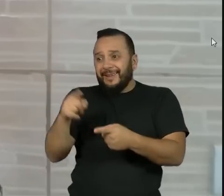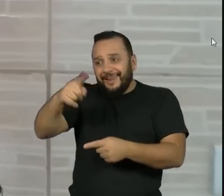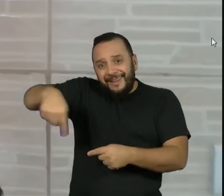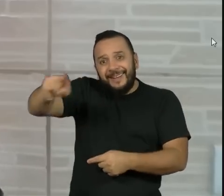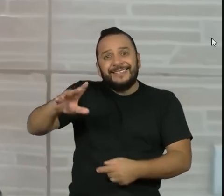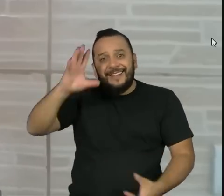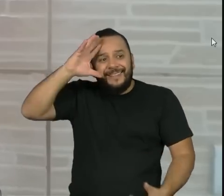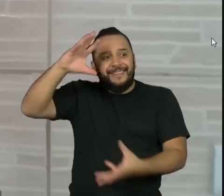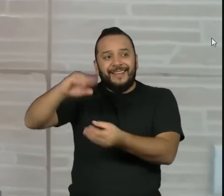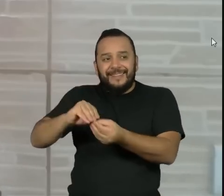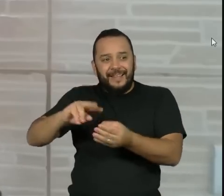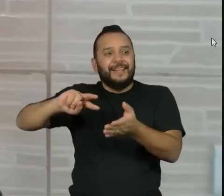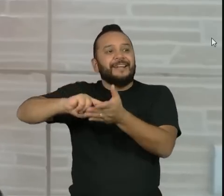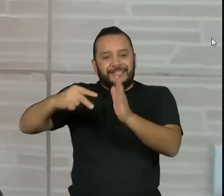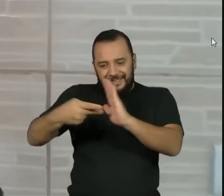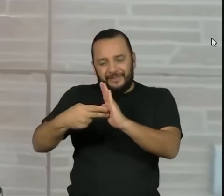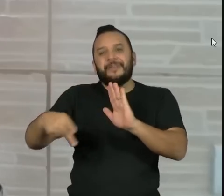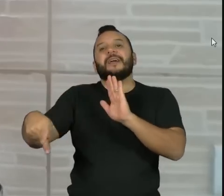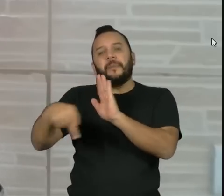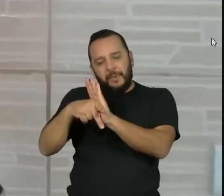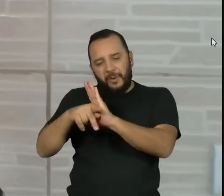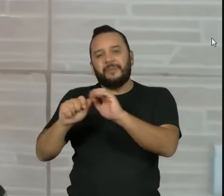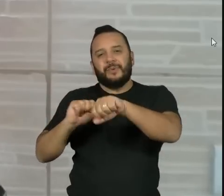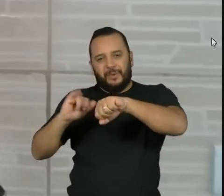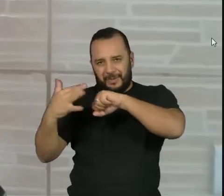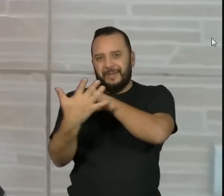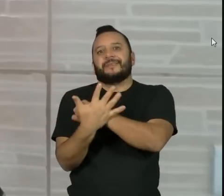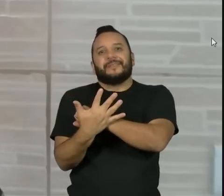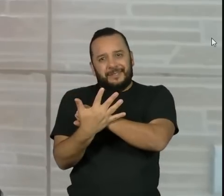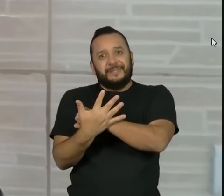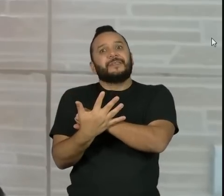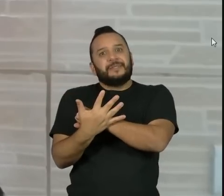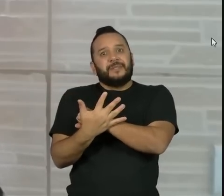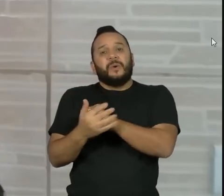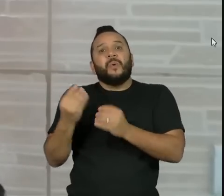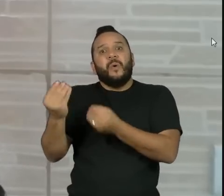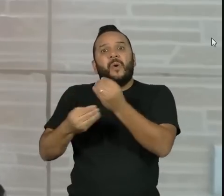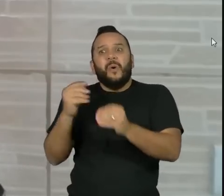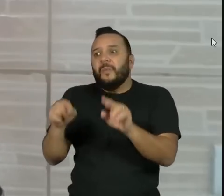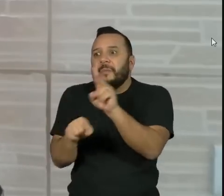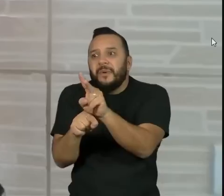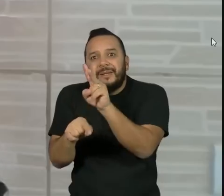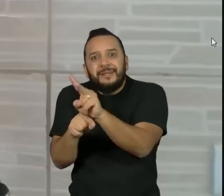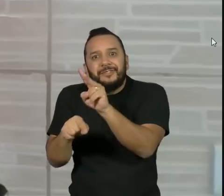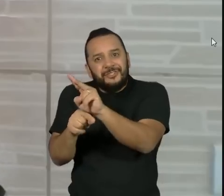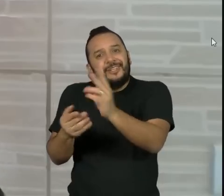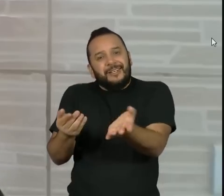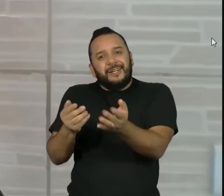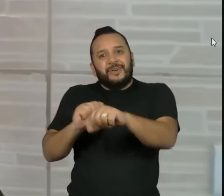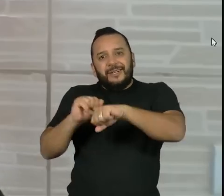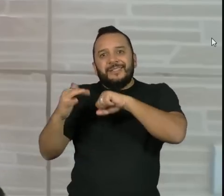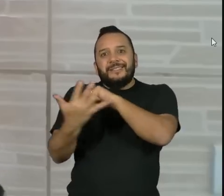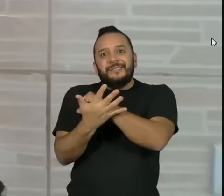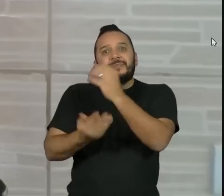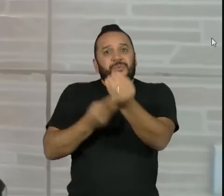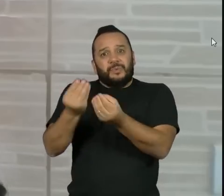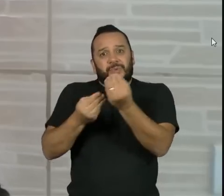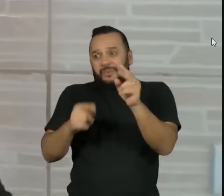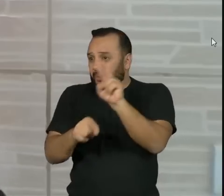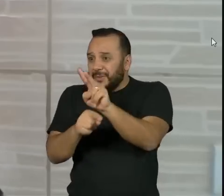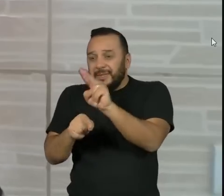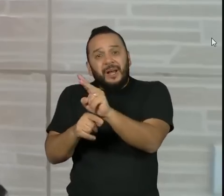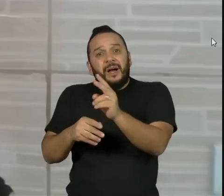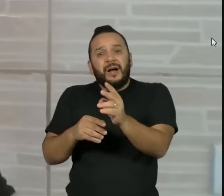que significa a pandemia, né? O que é fazer o resguardo, o que é fazer o cuidado, o que